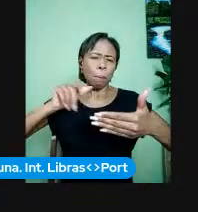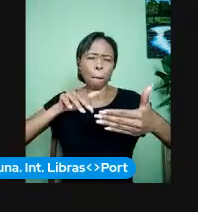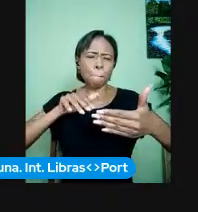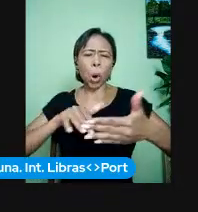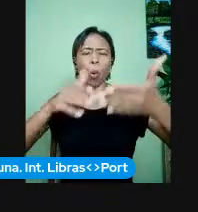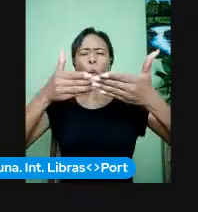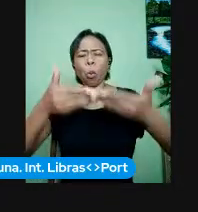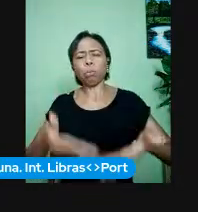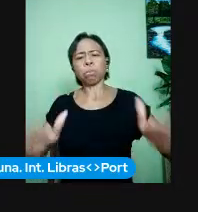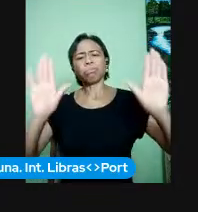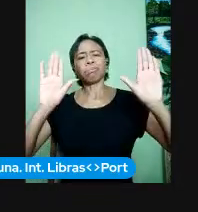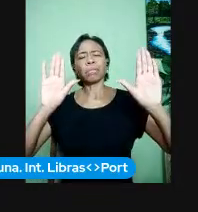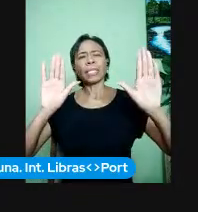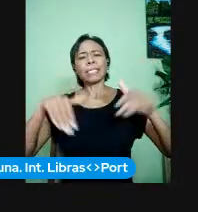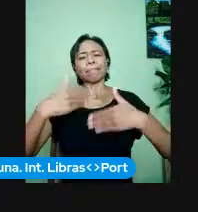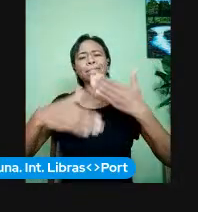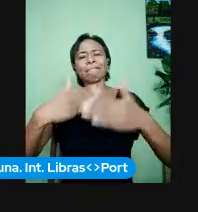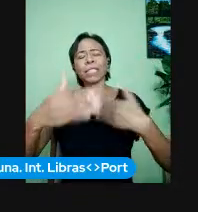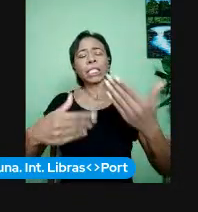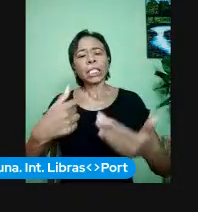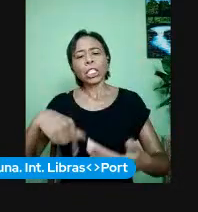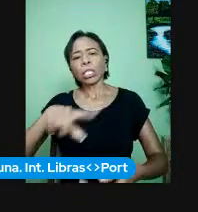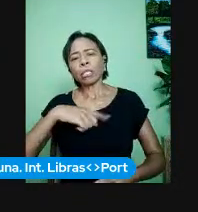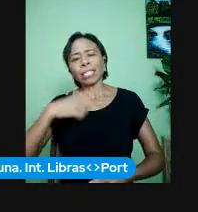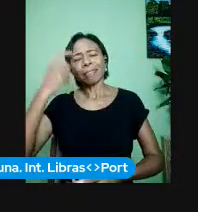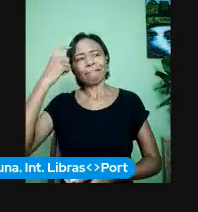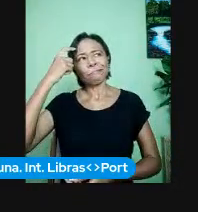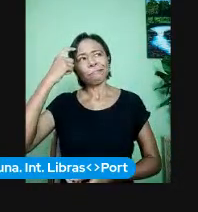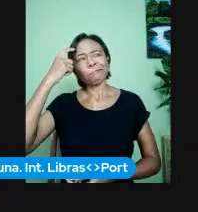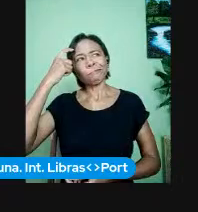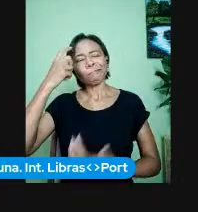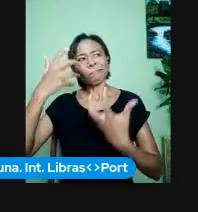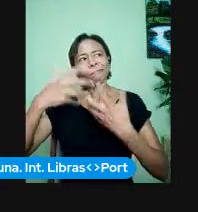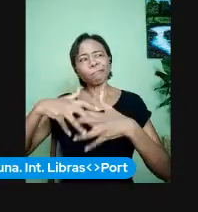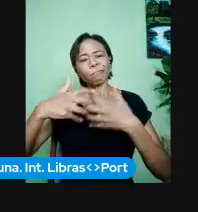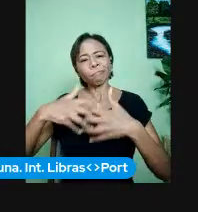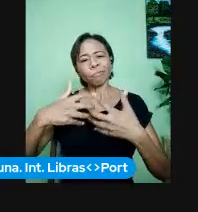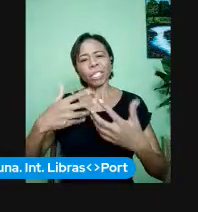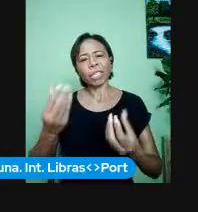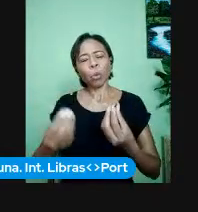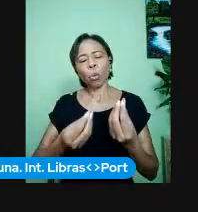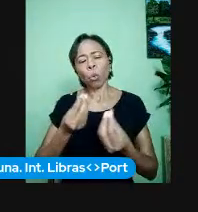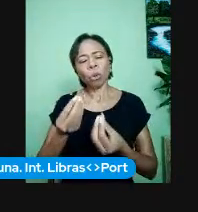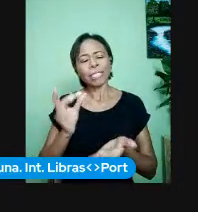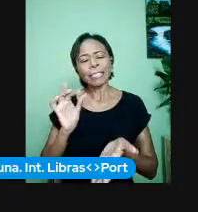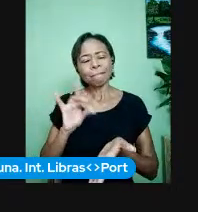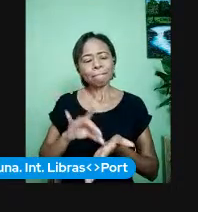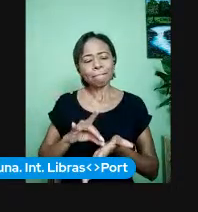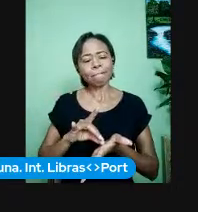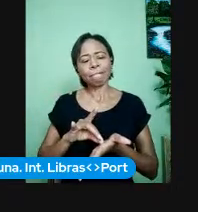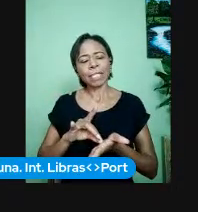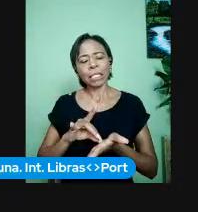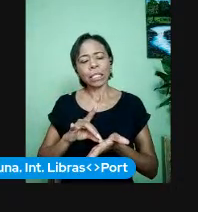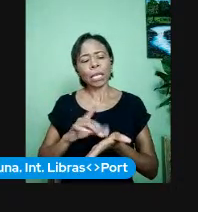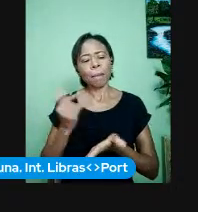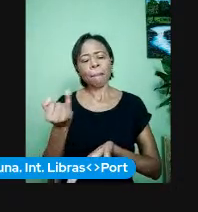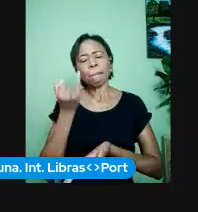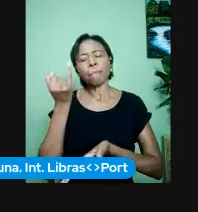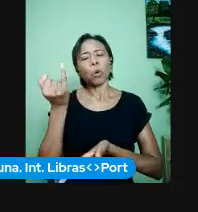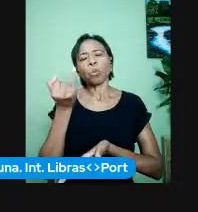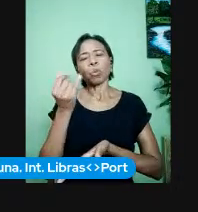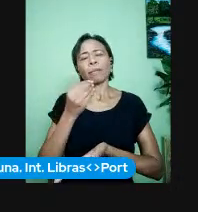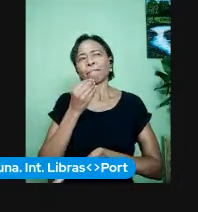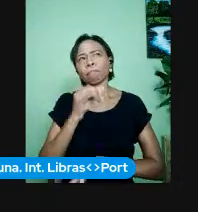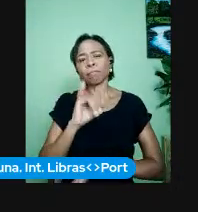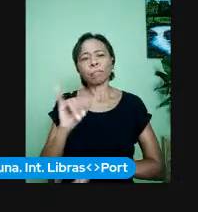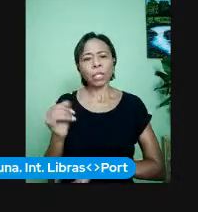faz sentido para a gente, né? E o que, que a gente tem feito com as nossas oportunidades. Vocês já pararam para pensar que estar aqui hoje